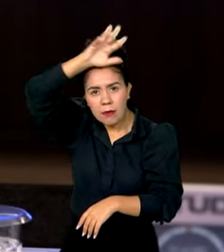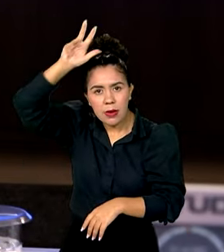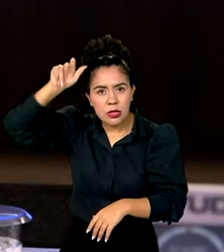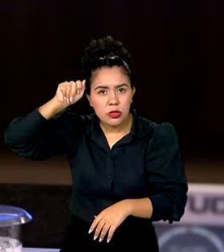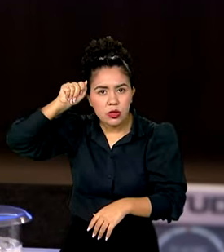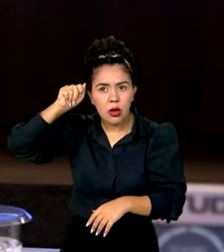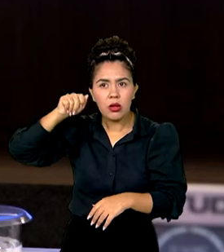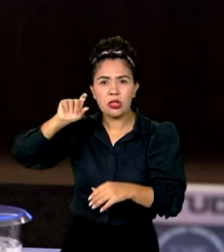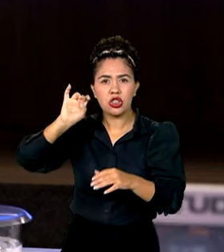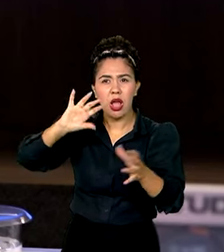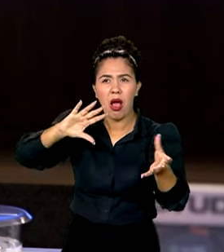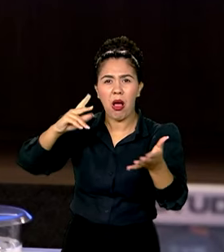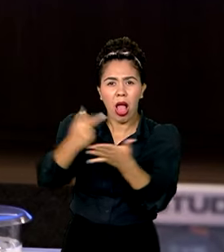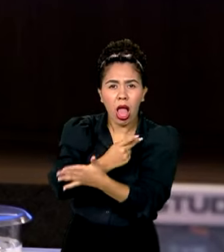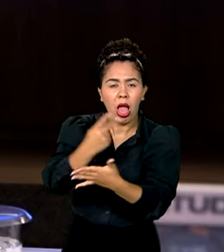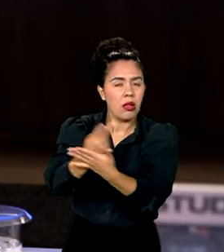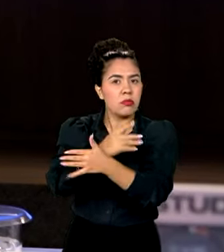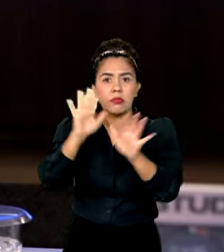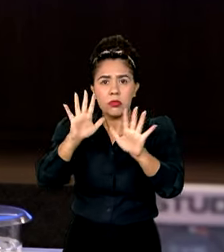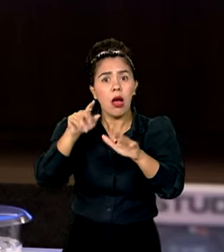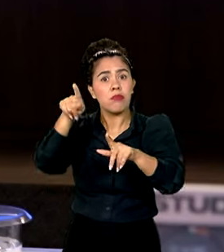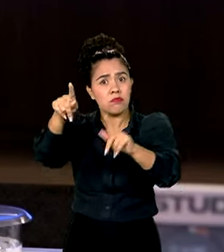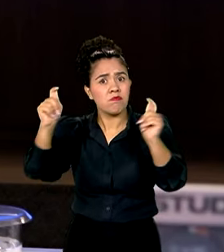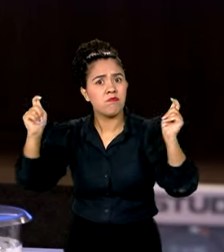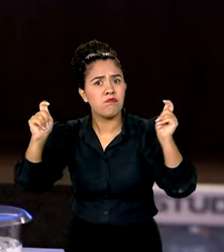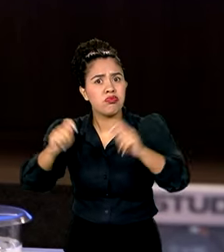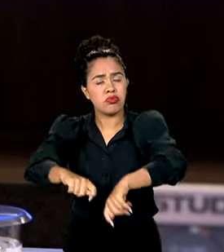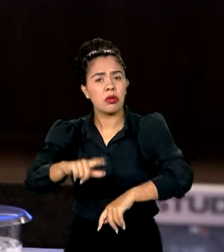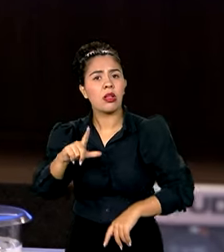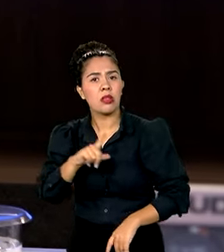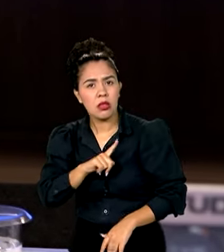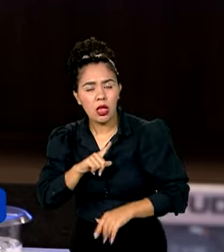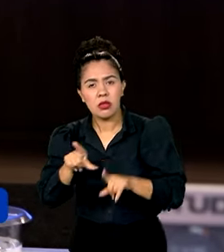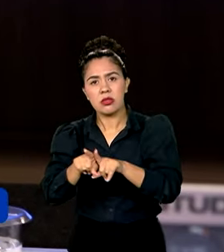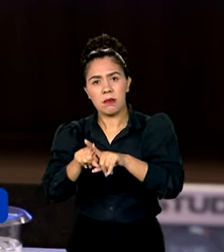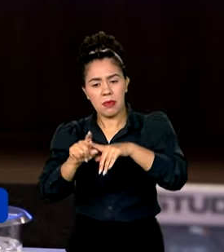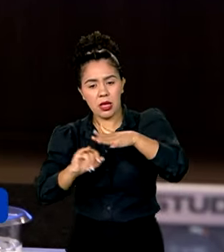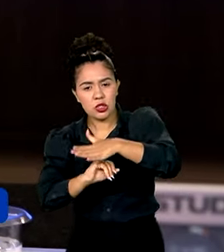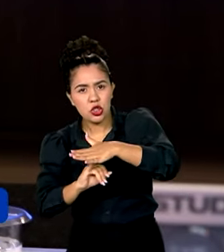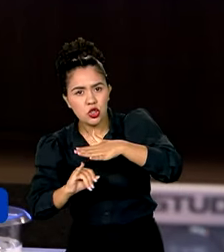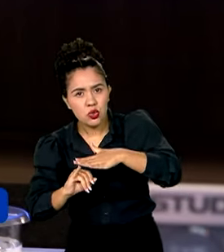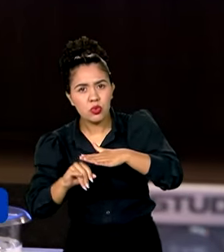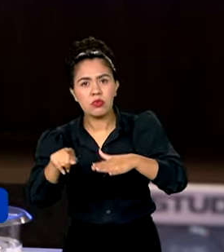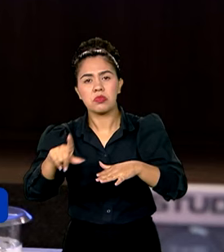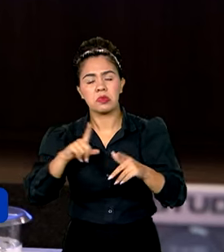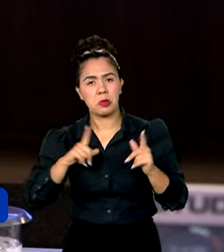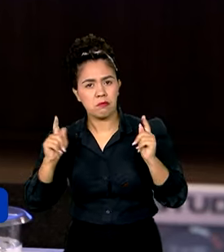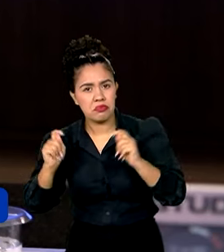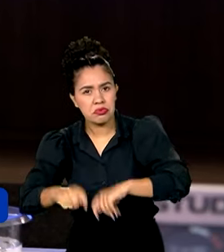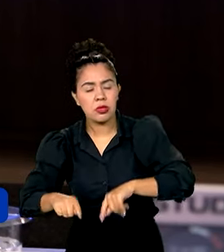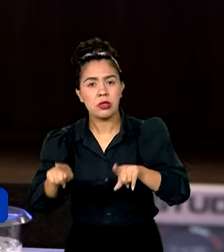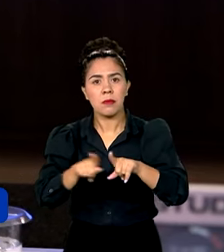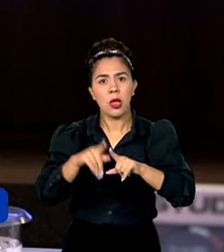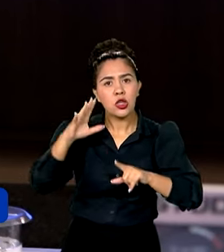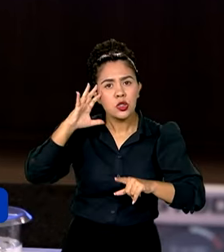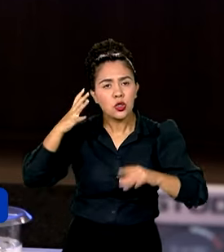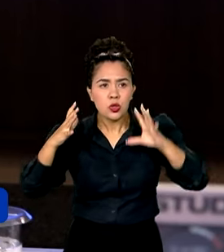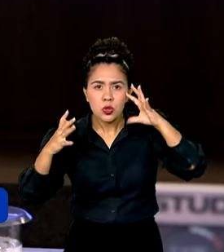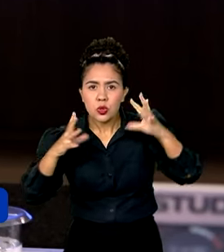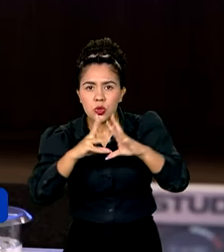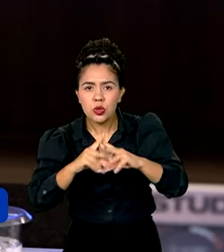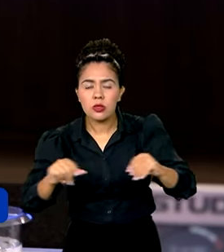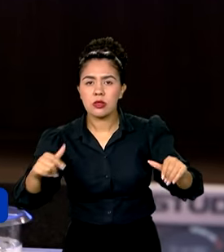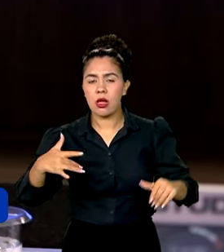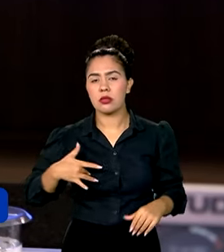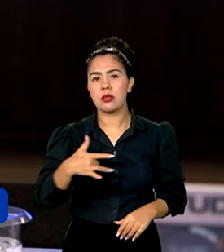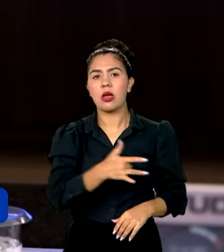da potência que existe na região dos seus institutos de pesquisa das soluções de saúde e de como